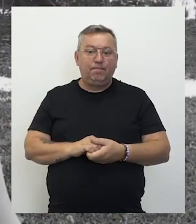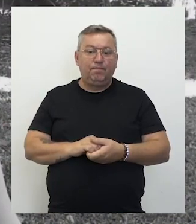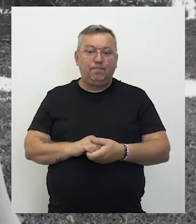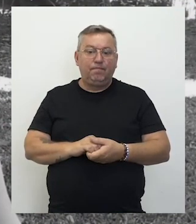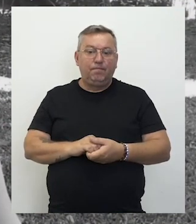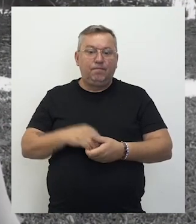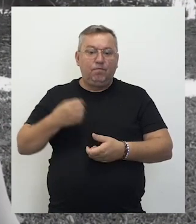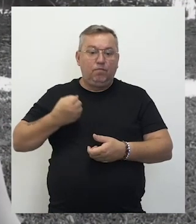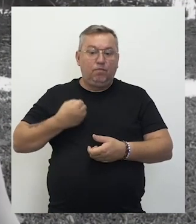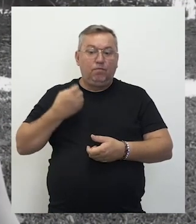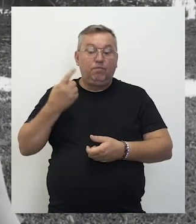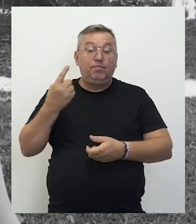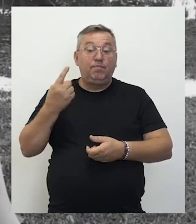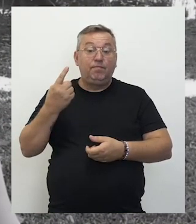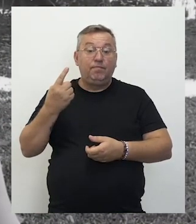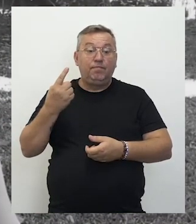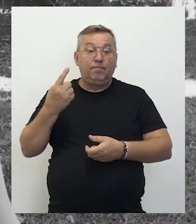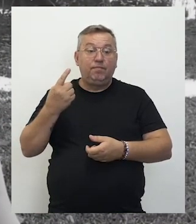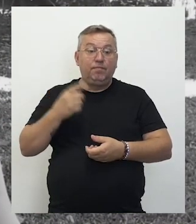Número 1.